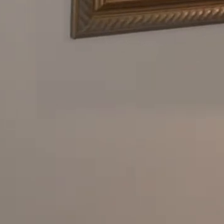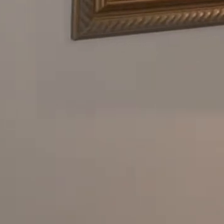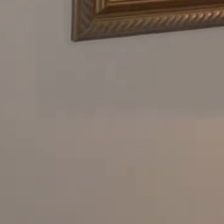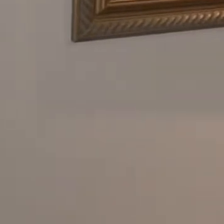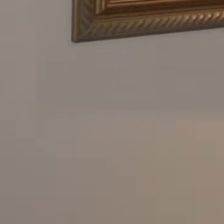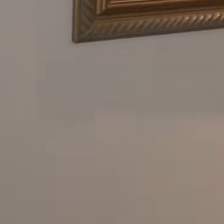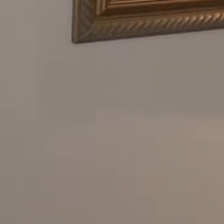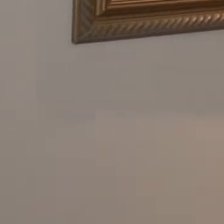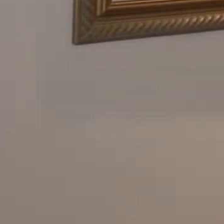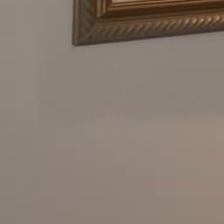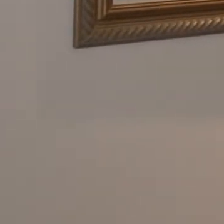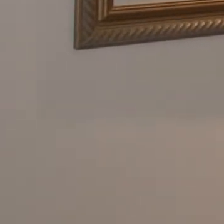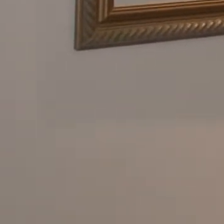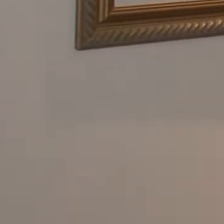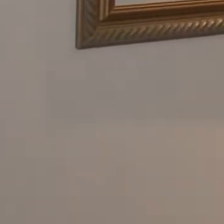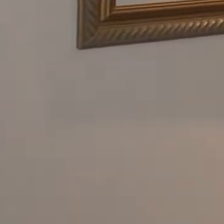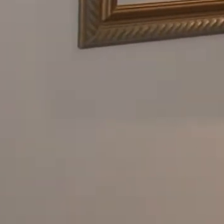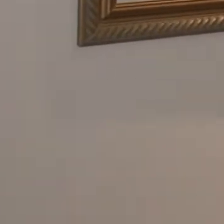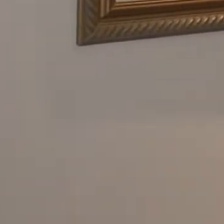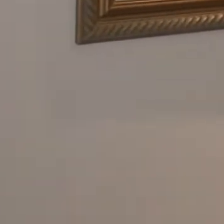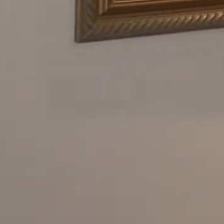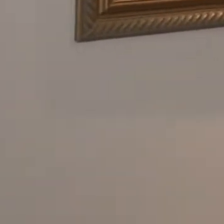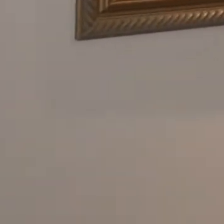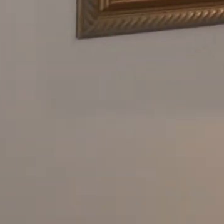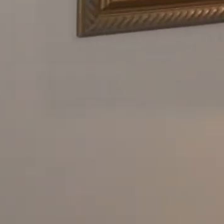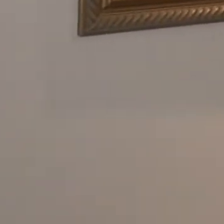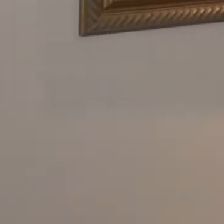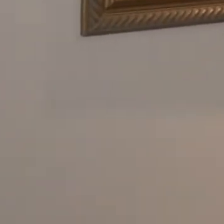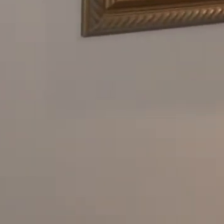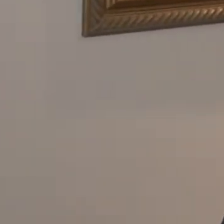essa reforma ela não faz sentido porque